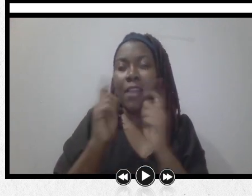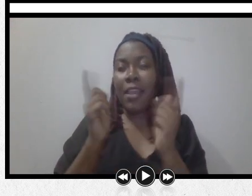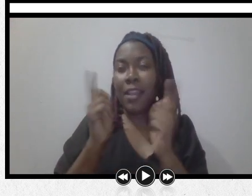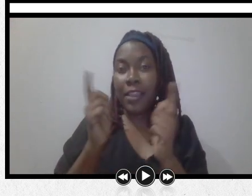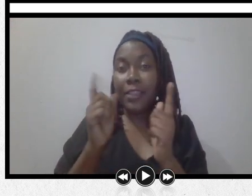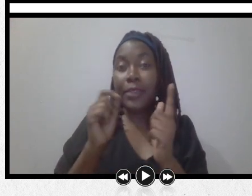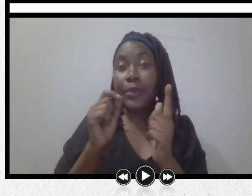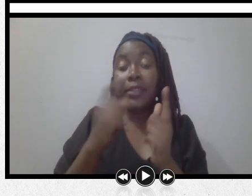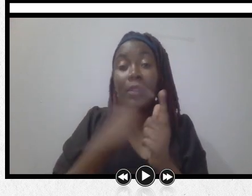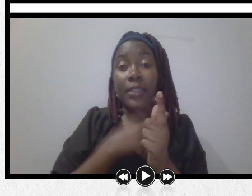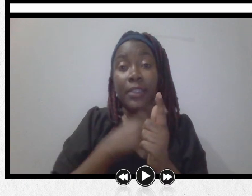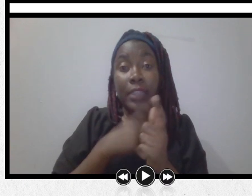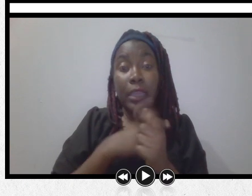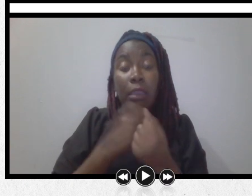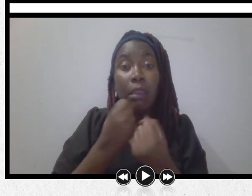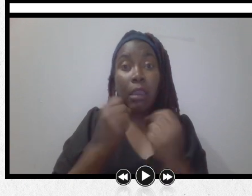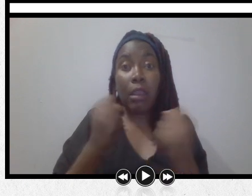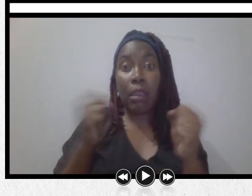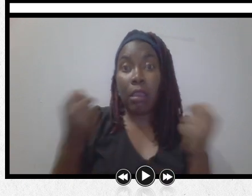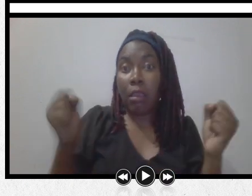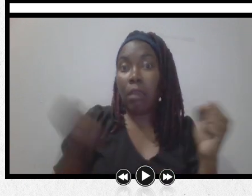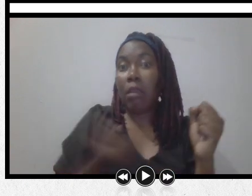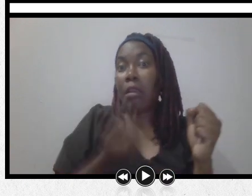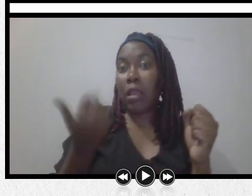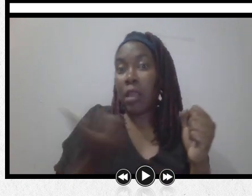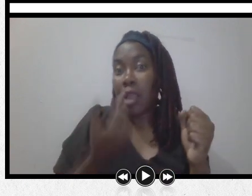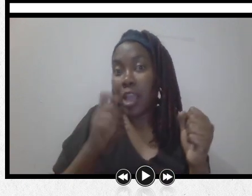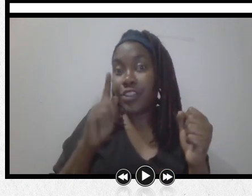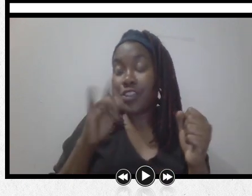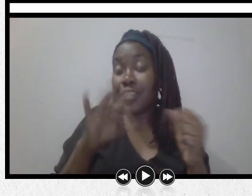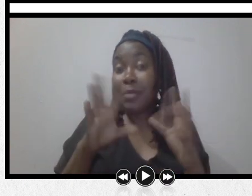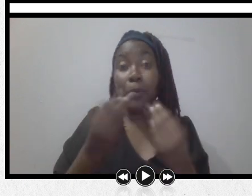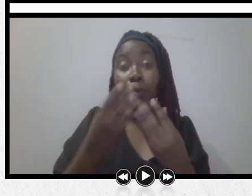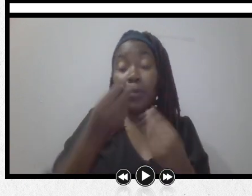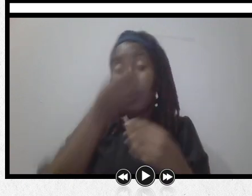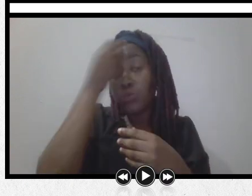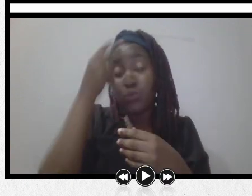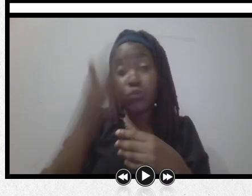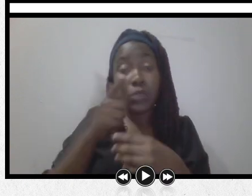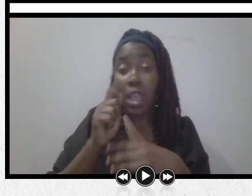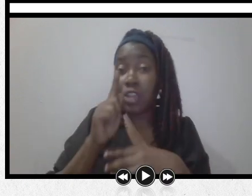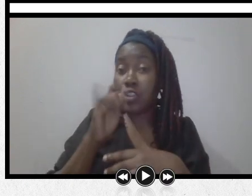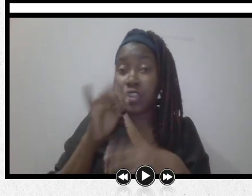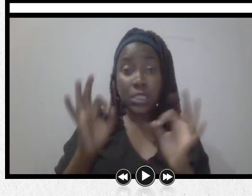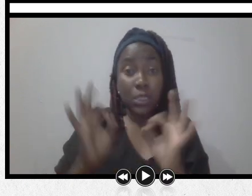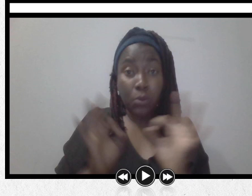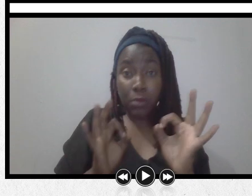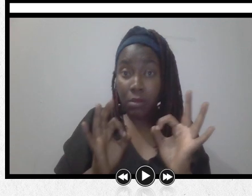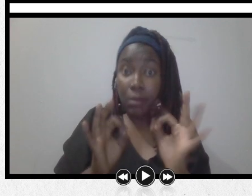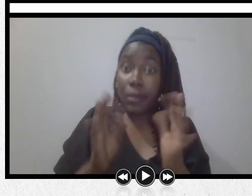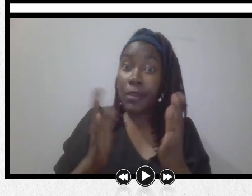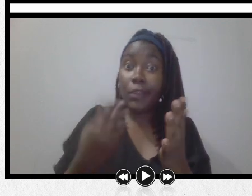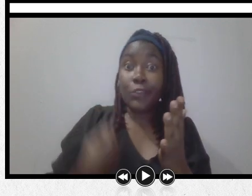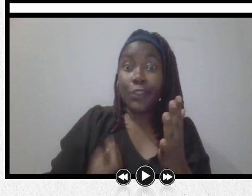né, que temos um grande número de agências, mas ainda temos muitos municípios no Brasil que não têm agência reguladora nenhuma. Então,